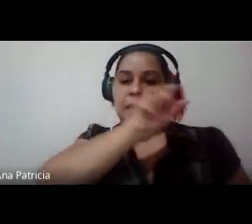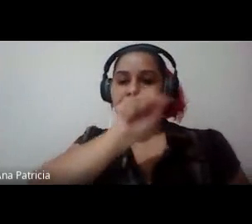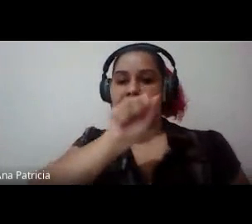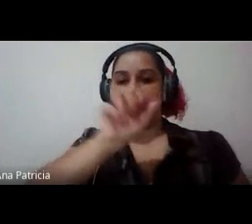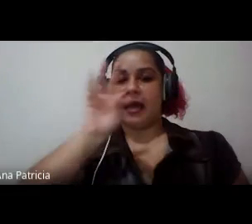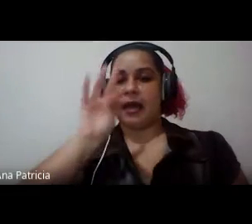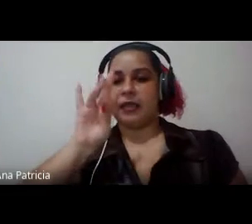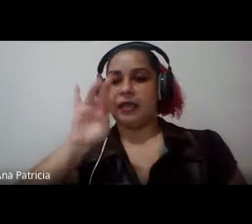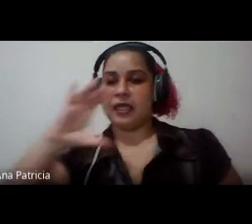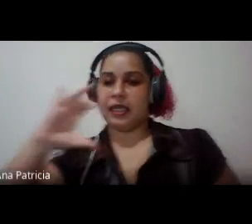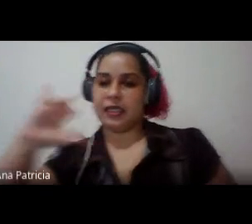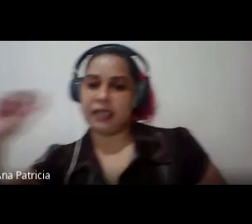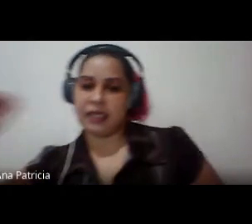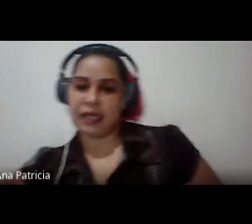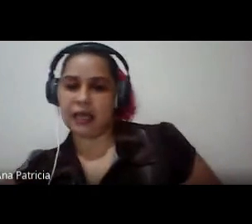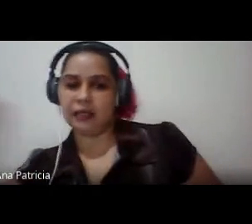Patrícia. Eu não preciso sair.